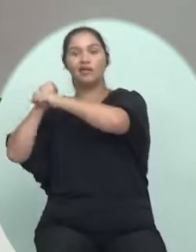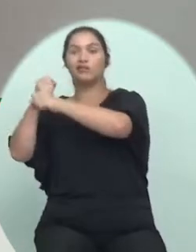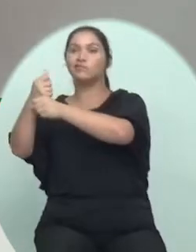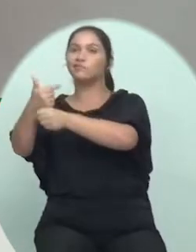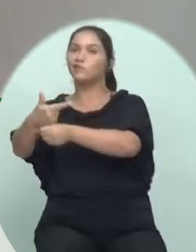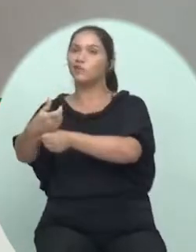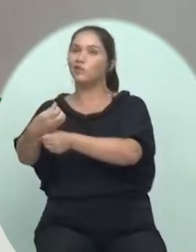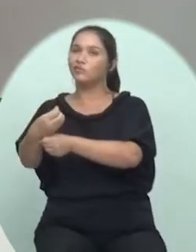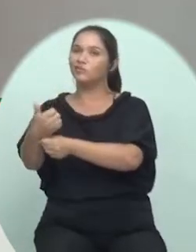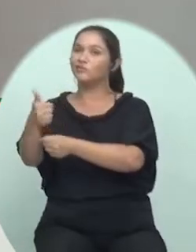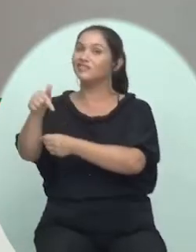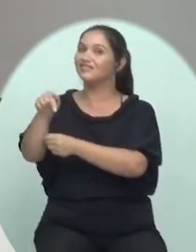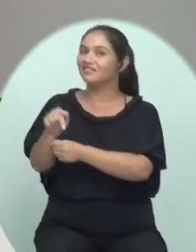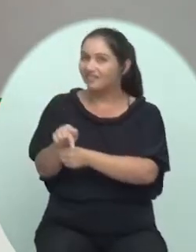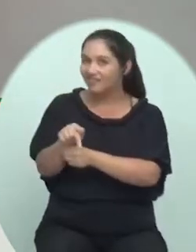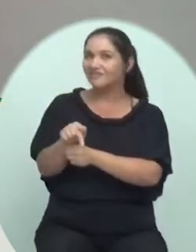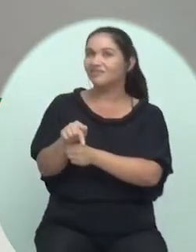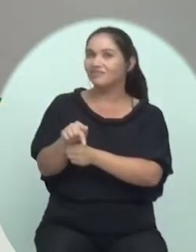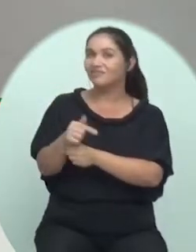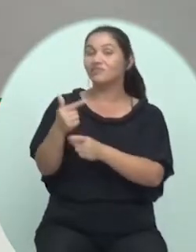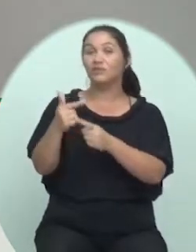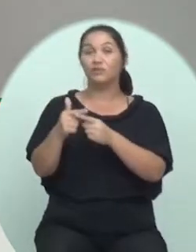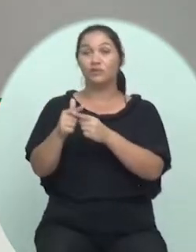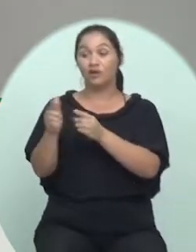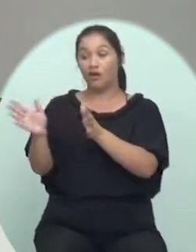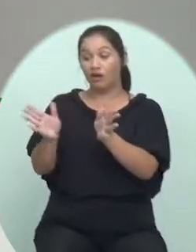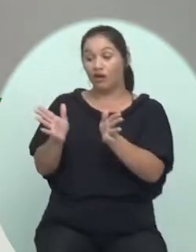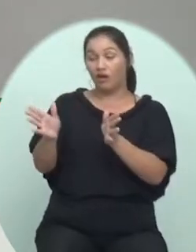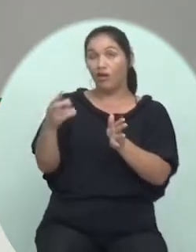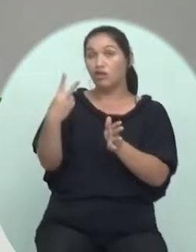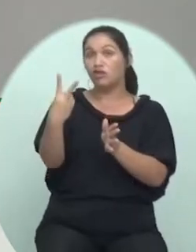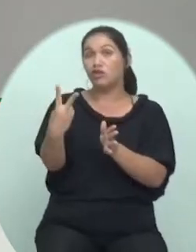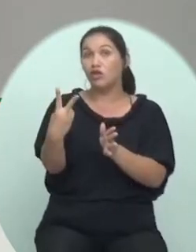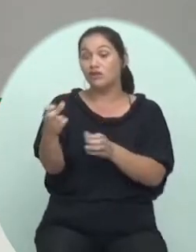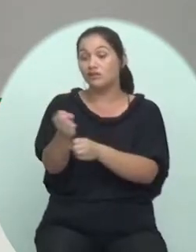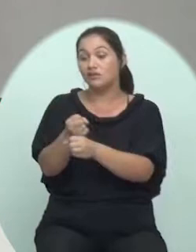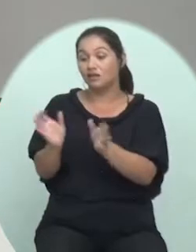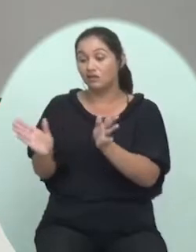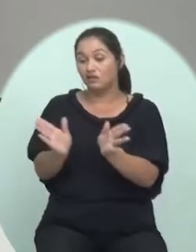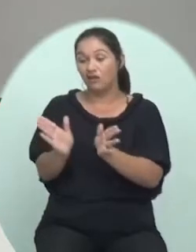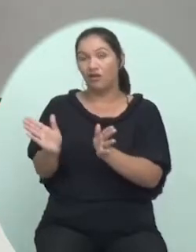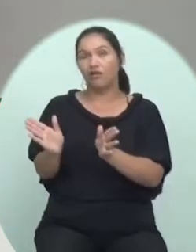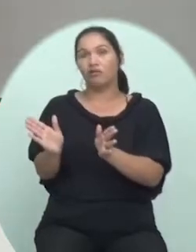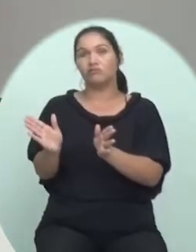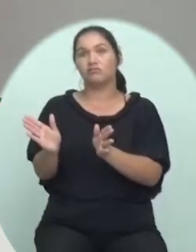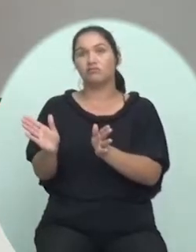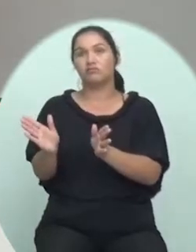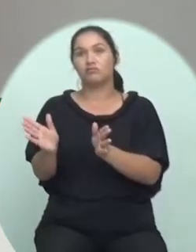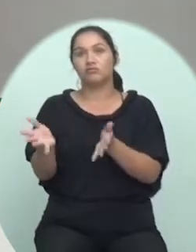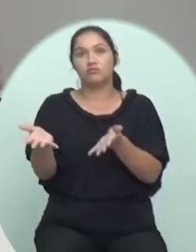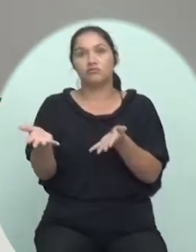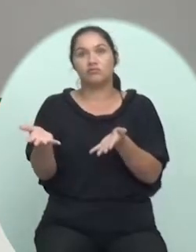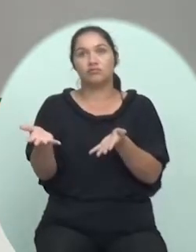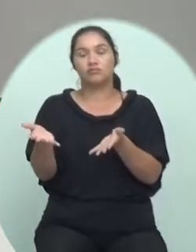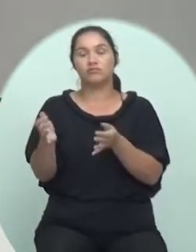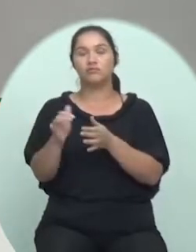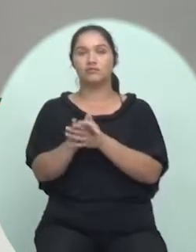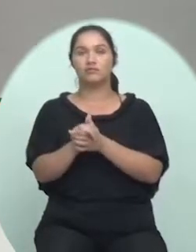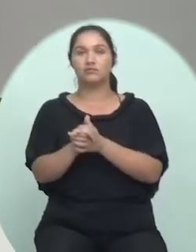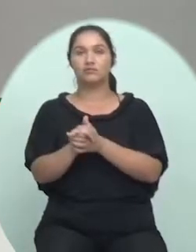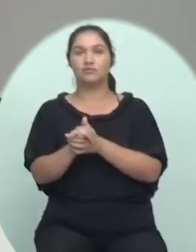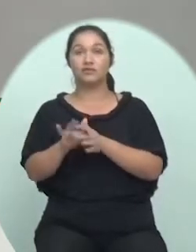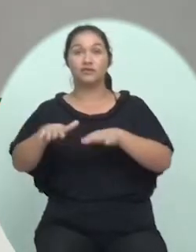período, ficou 2 anos de lapso temporal, justamente para que, tipo uma vacatio legis, para que as pessoas